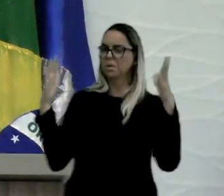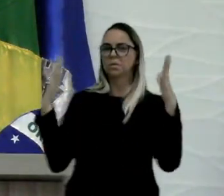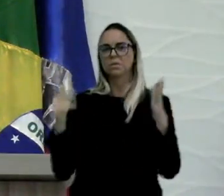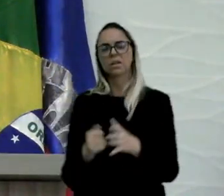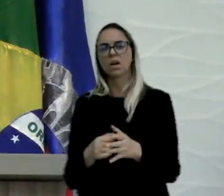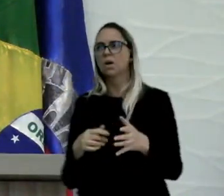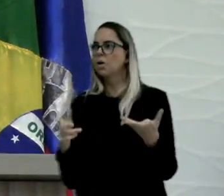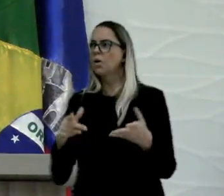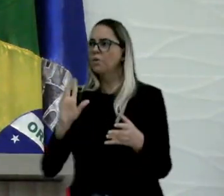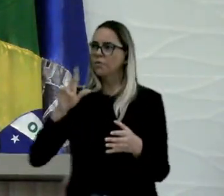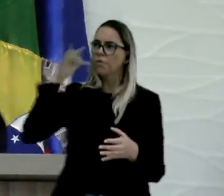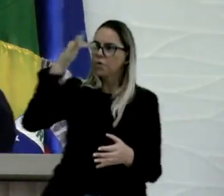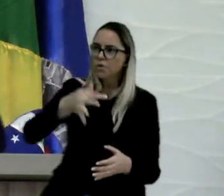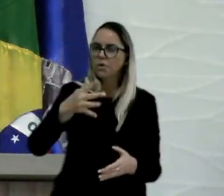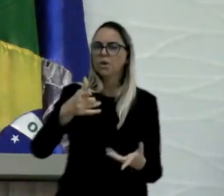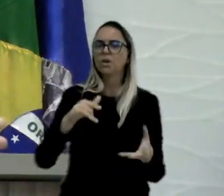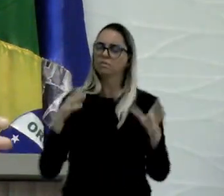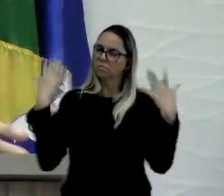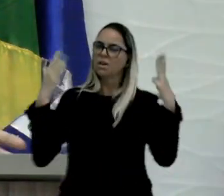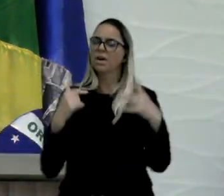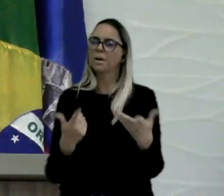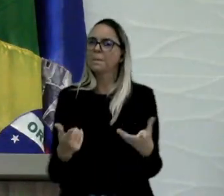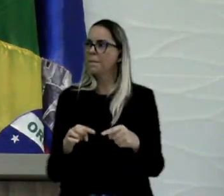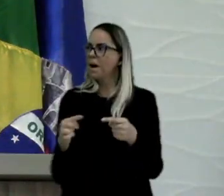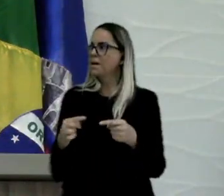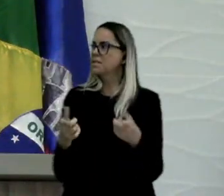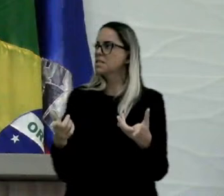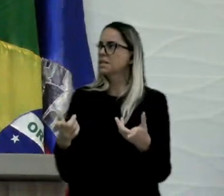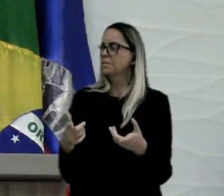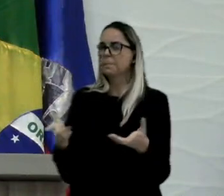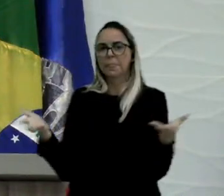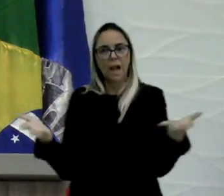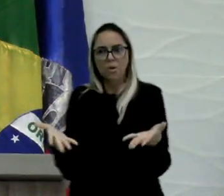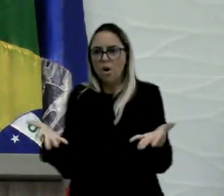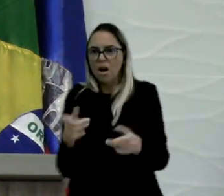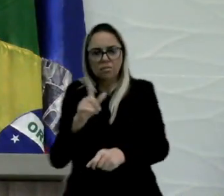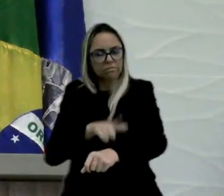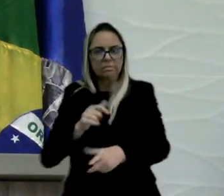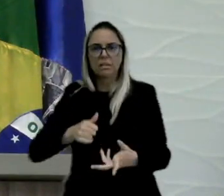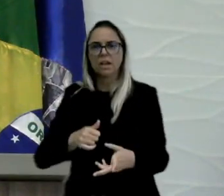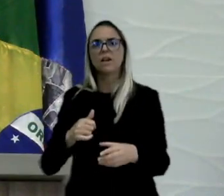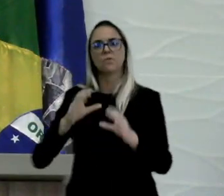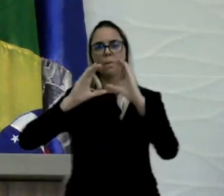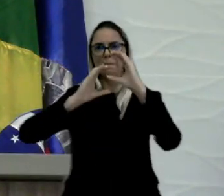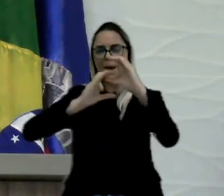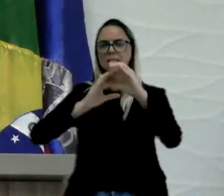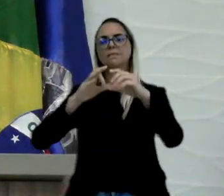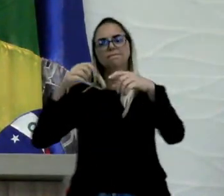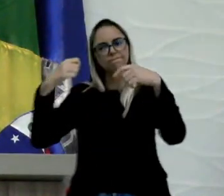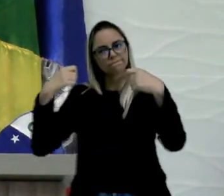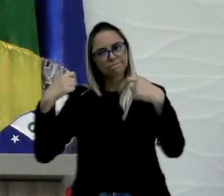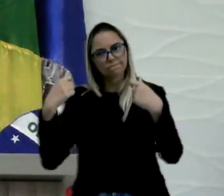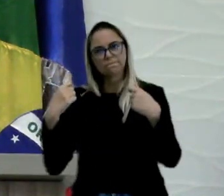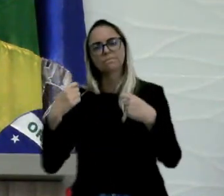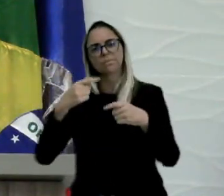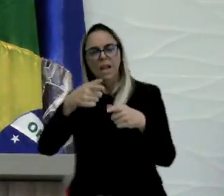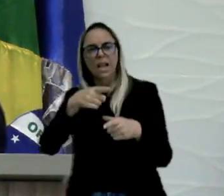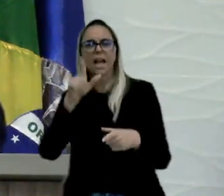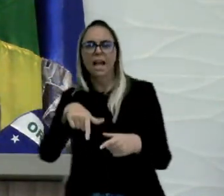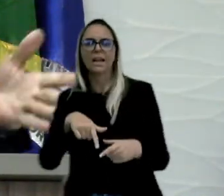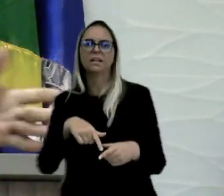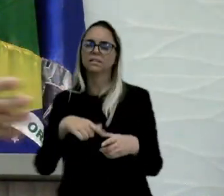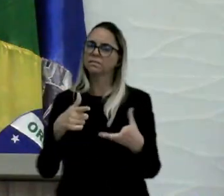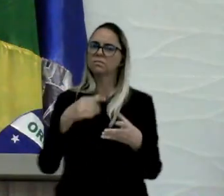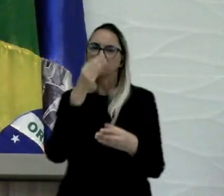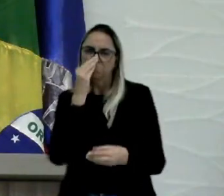merecer mas no momento Vereador Nil a Compesa Merece sim um voto de repúdio é era